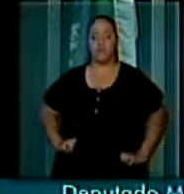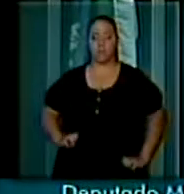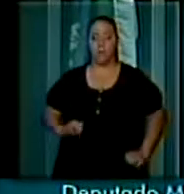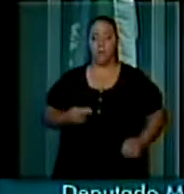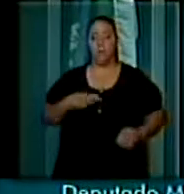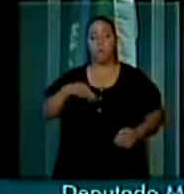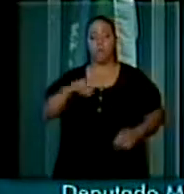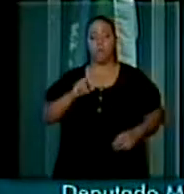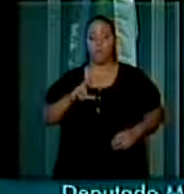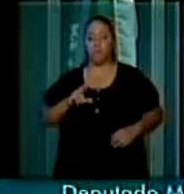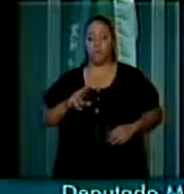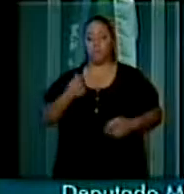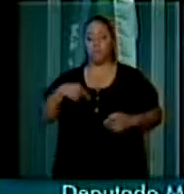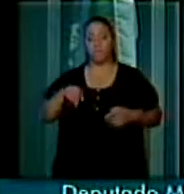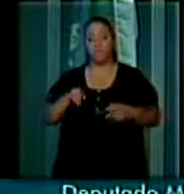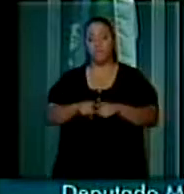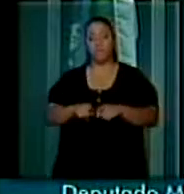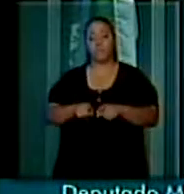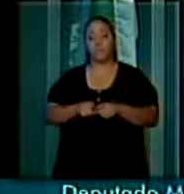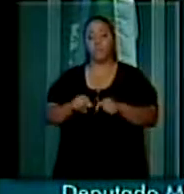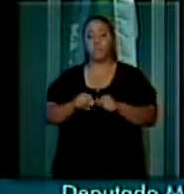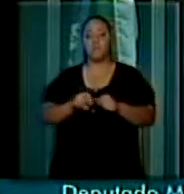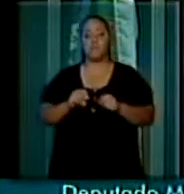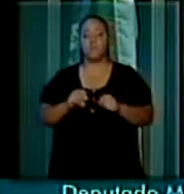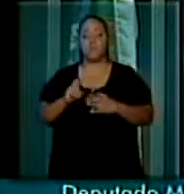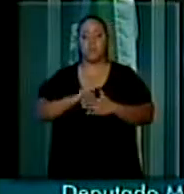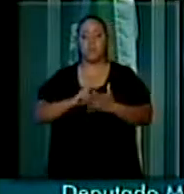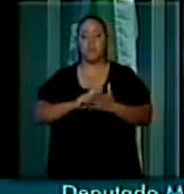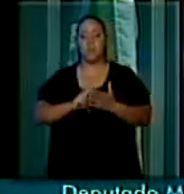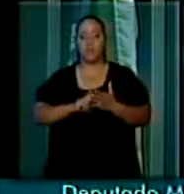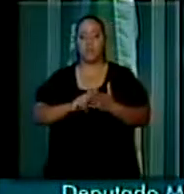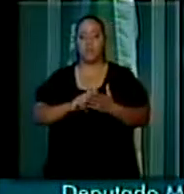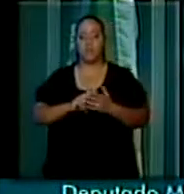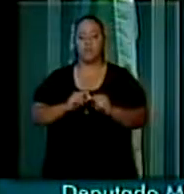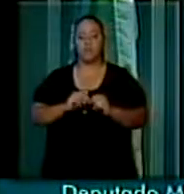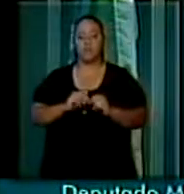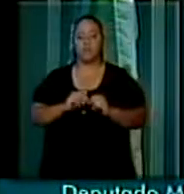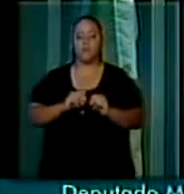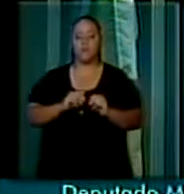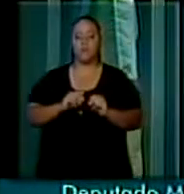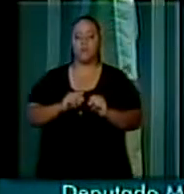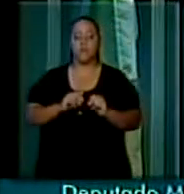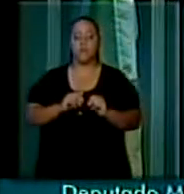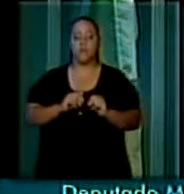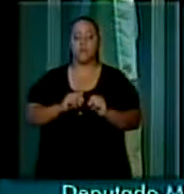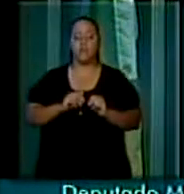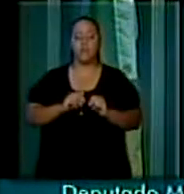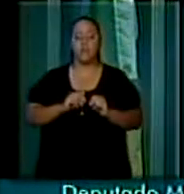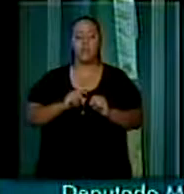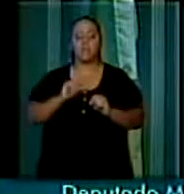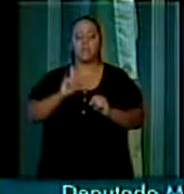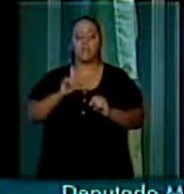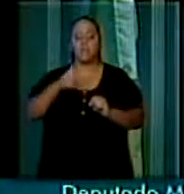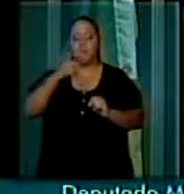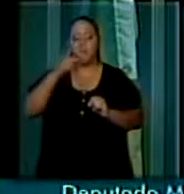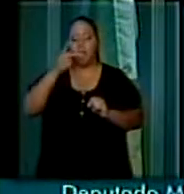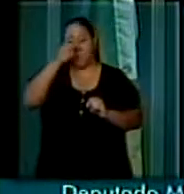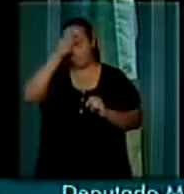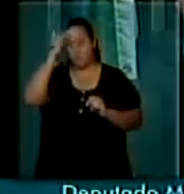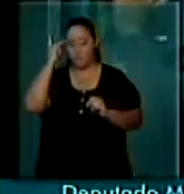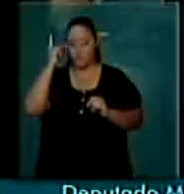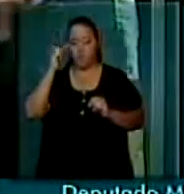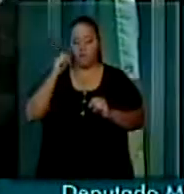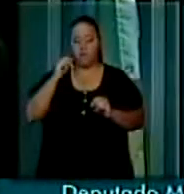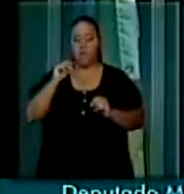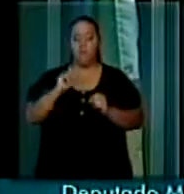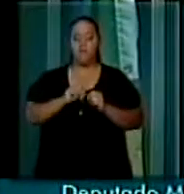também contemplamos nesse relatório final que alguém que fraudulentamente